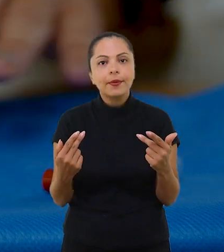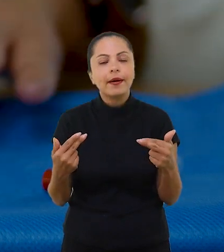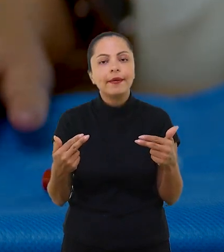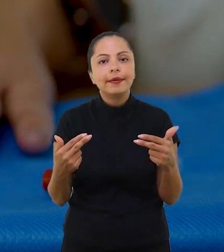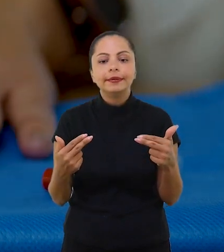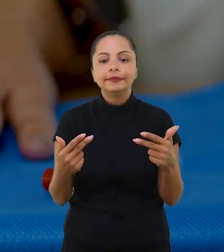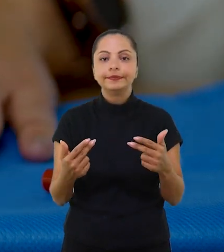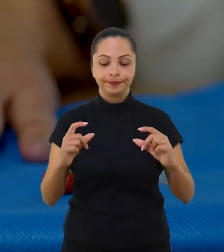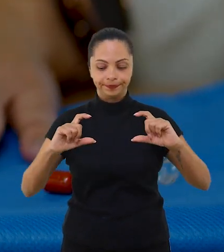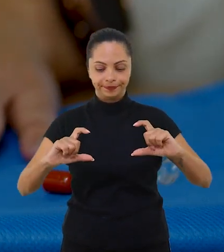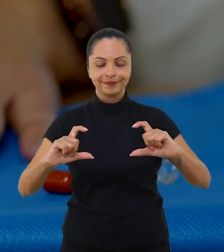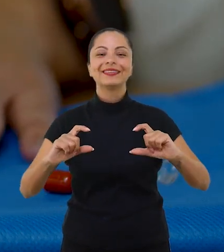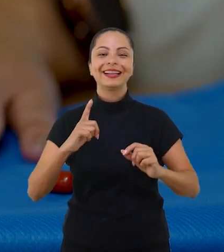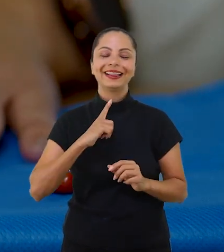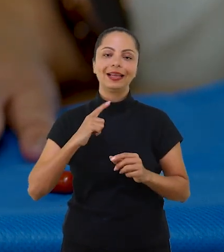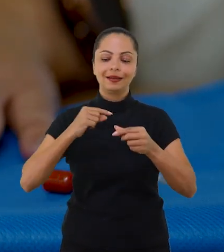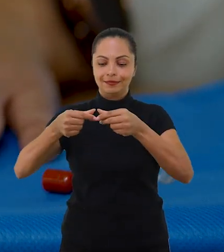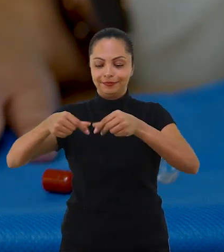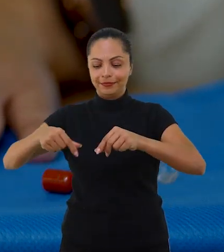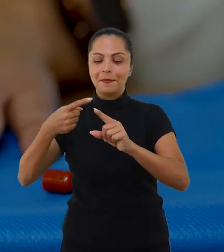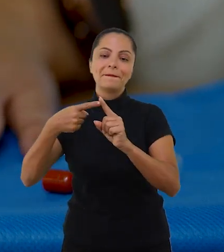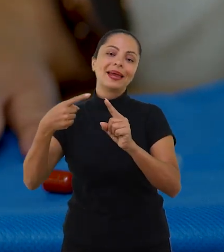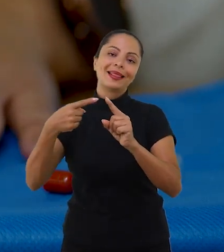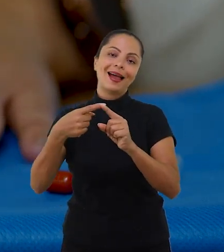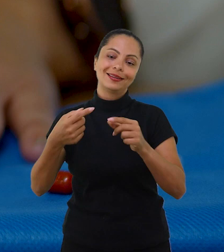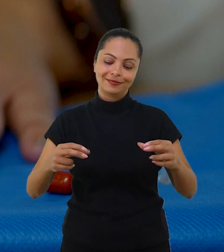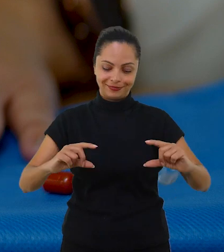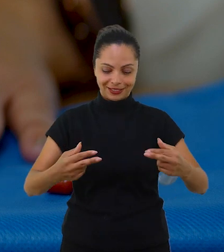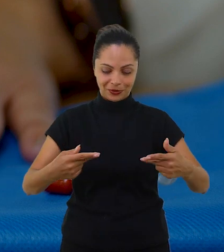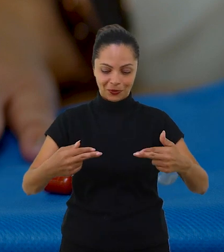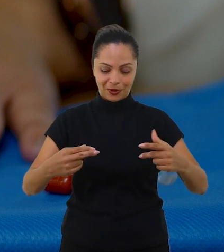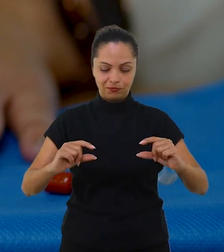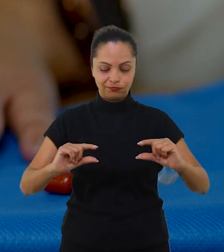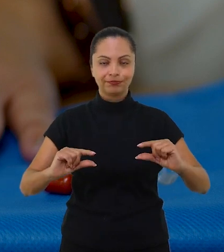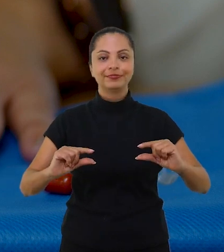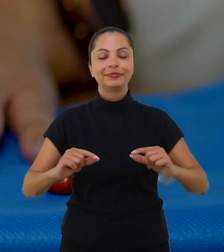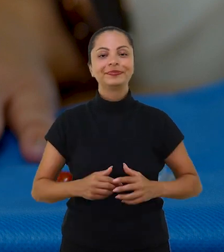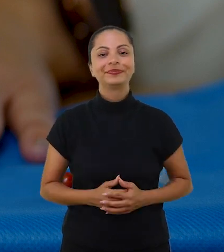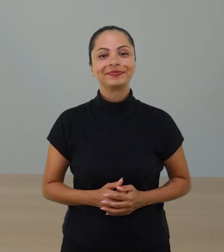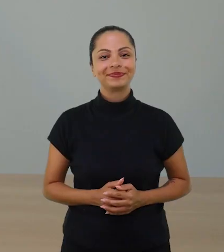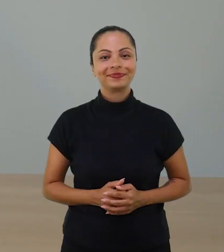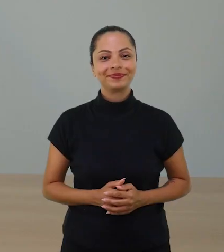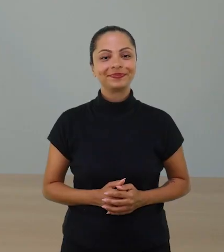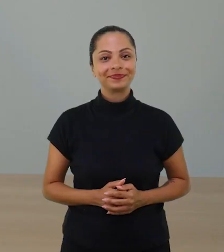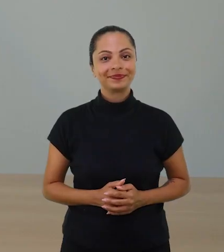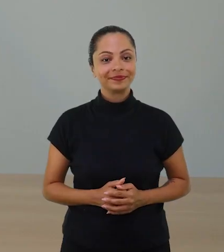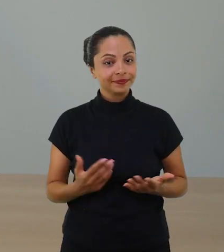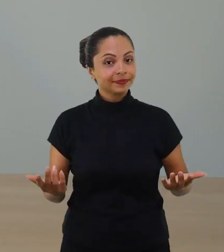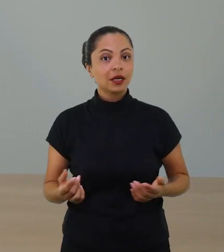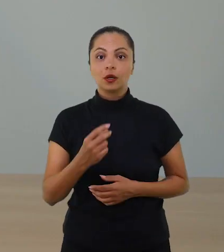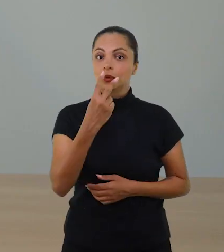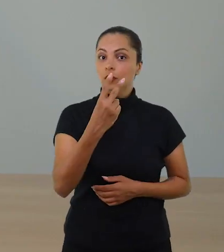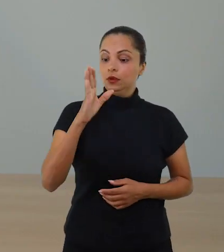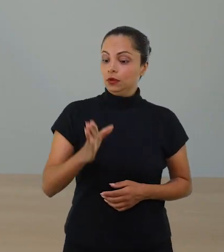processo, cada copinho terá metade da cápsula de Creon de 10.000 unidades internacionais. Para obter